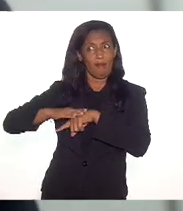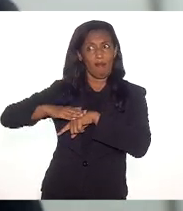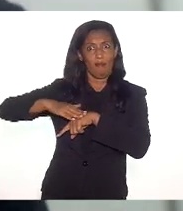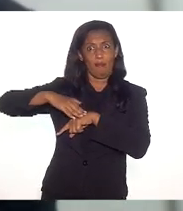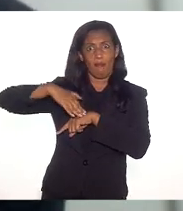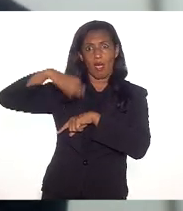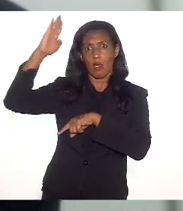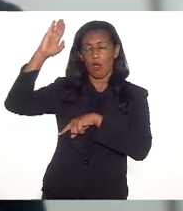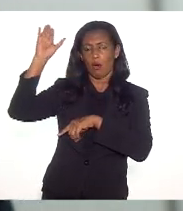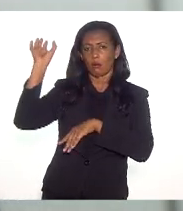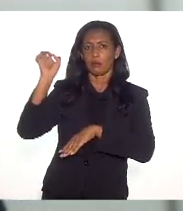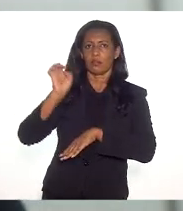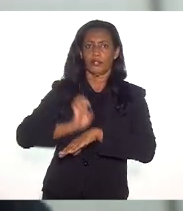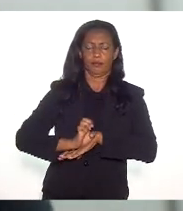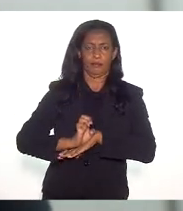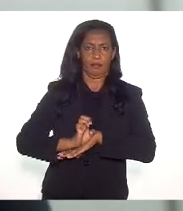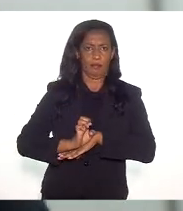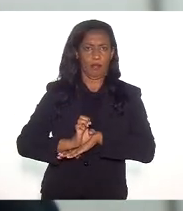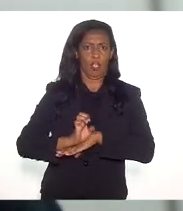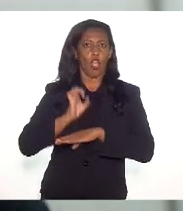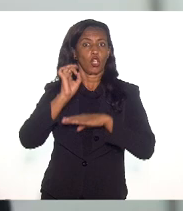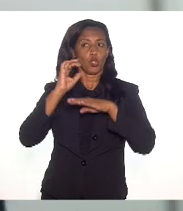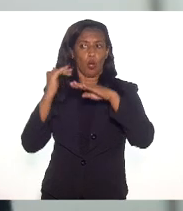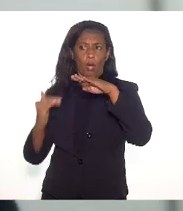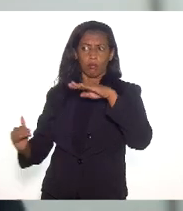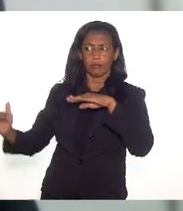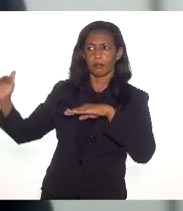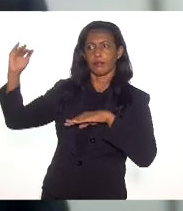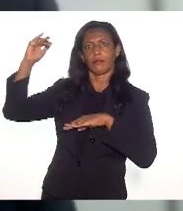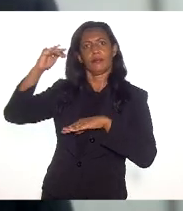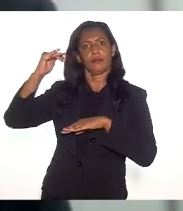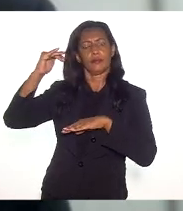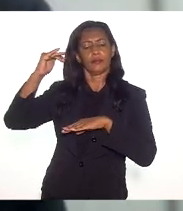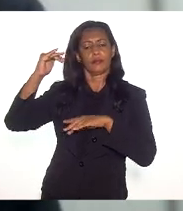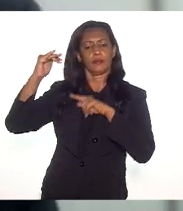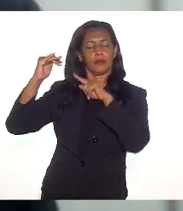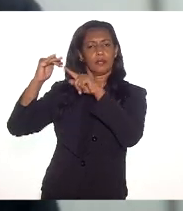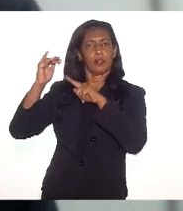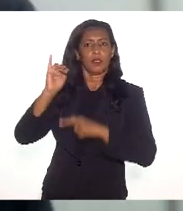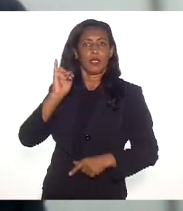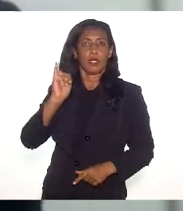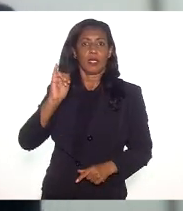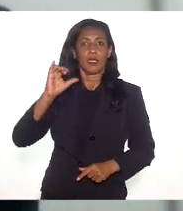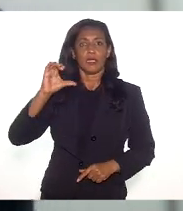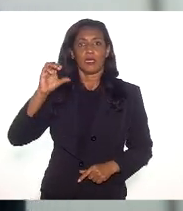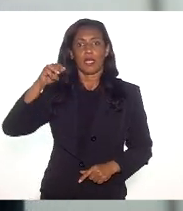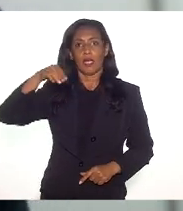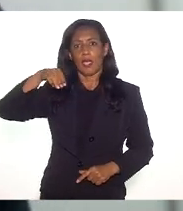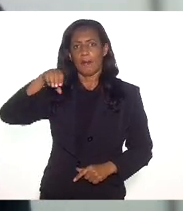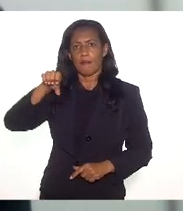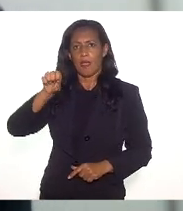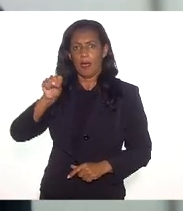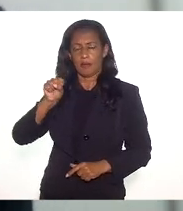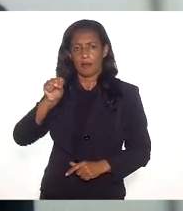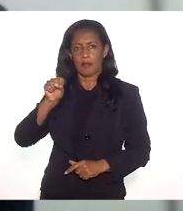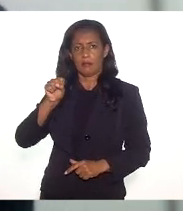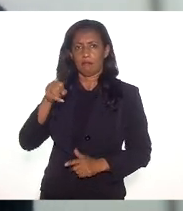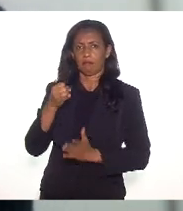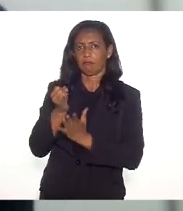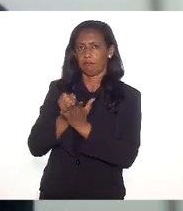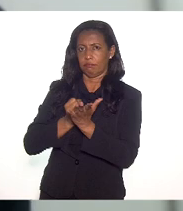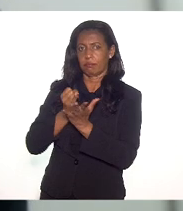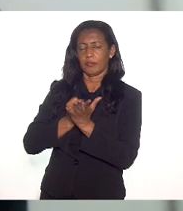do Estado. Só é superada pelo ICMS. Que também